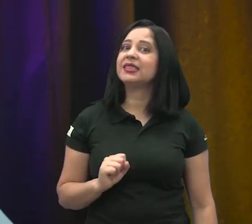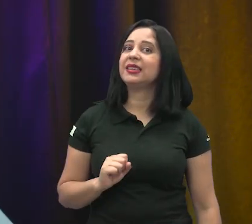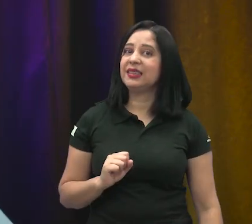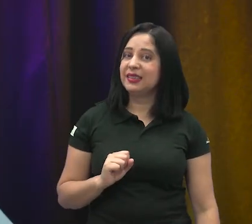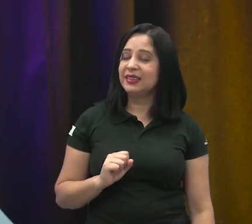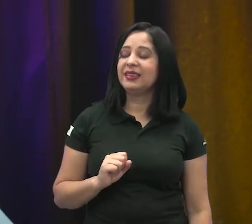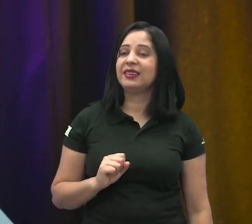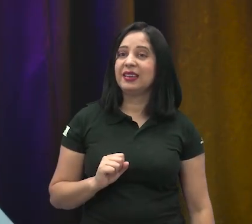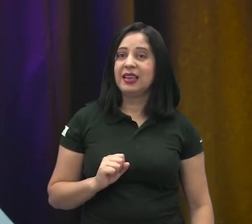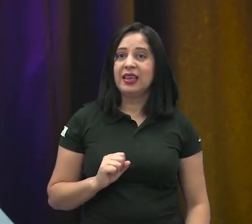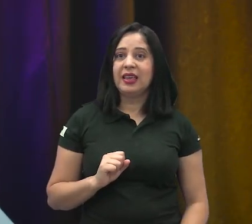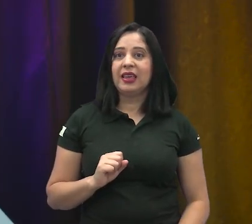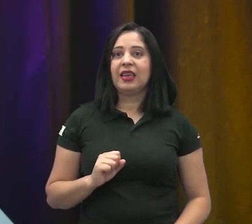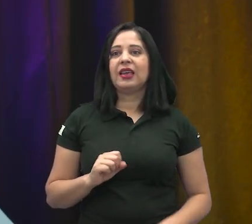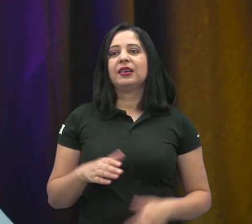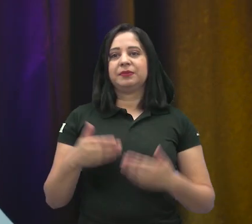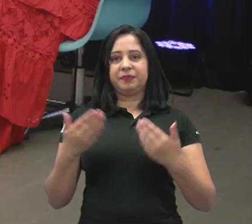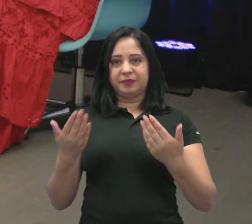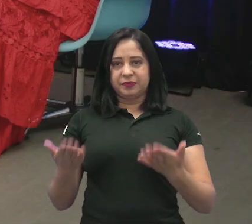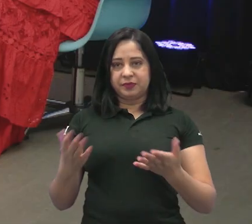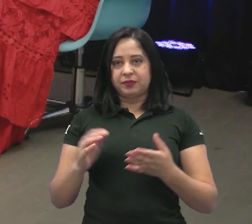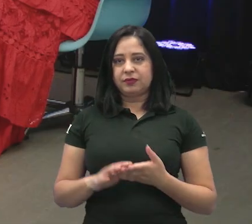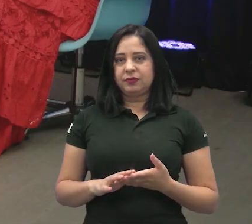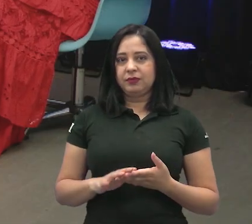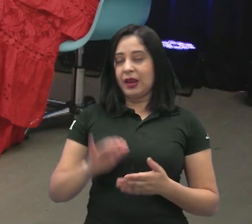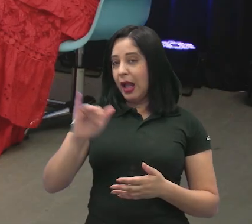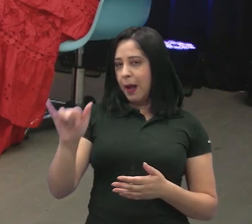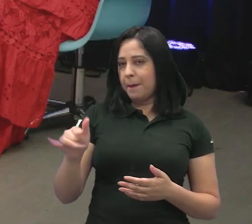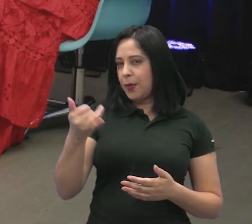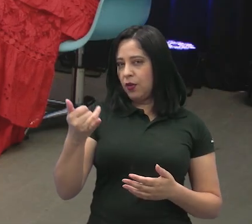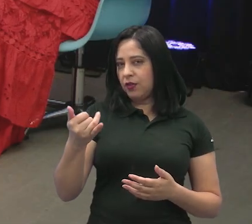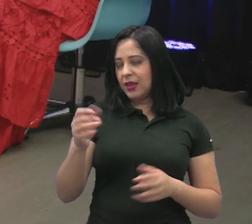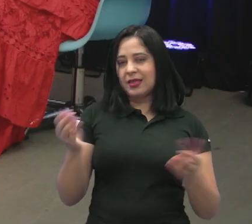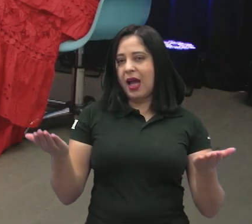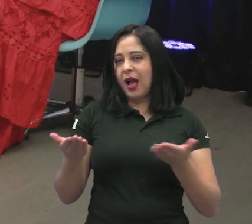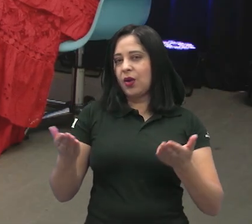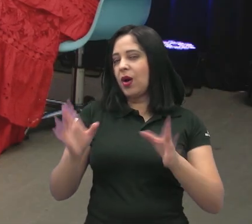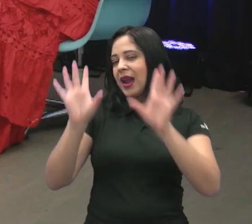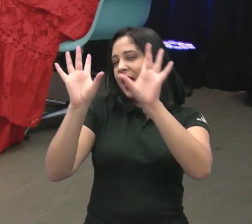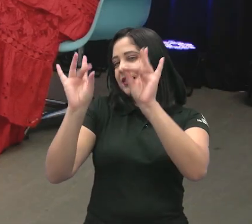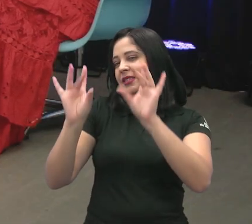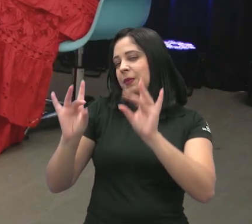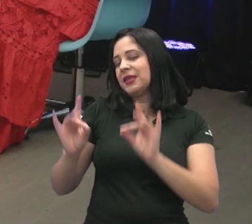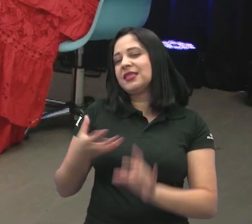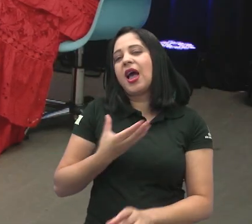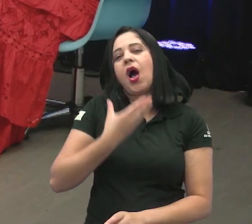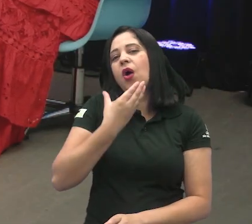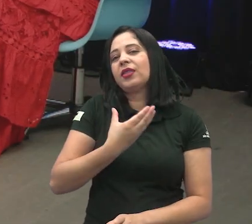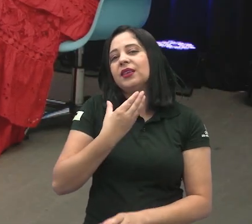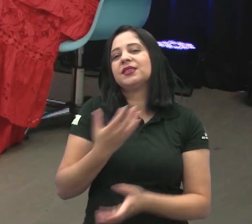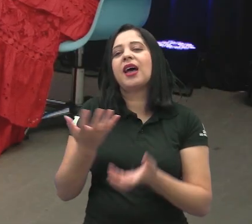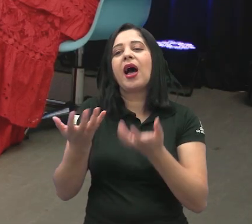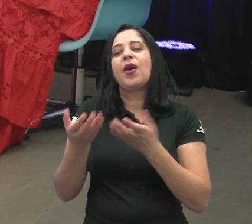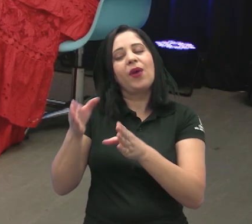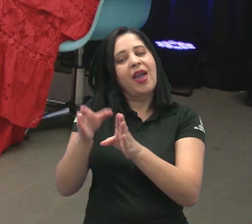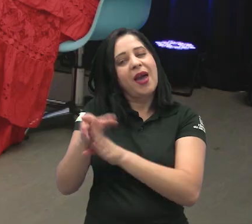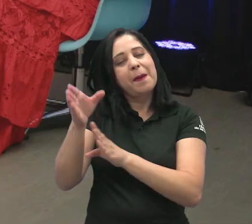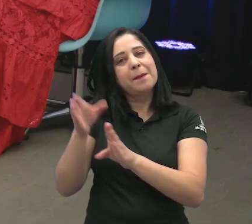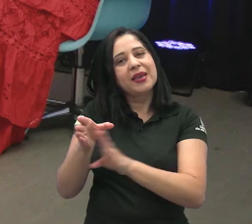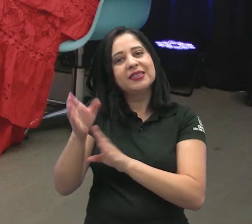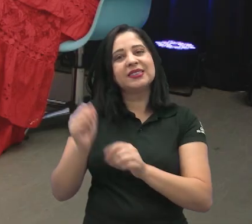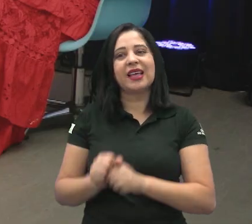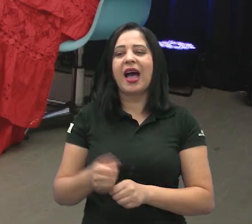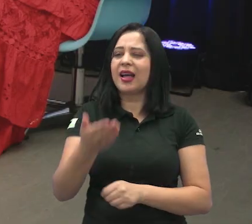muito trabalho antes dos finalmente, né? Exato. Vieira, vamos aproveitar que é o nosso especial de Natal, né? A gente quer sempre deixar